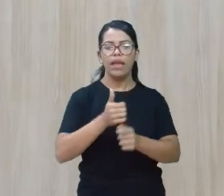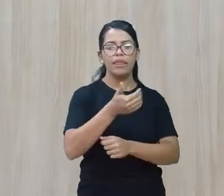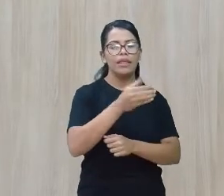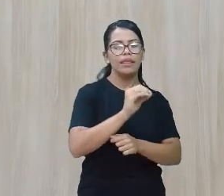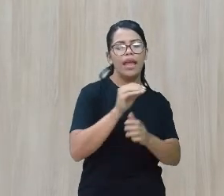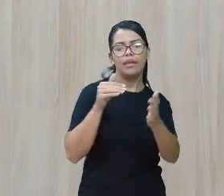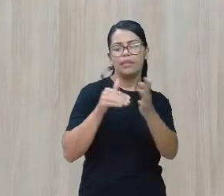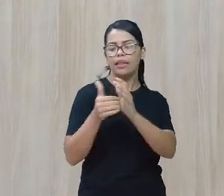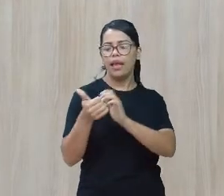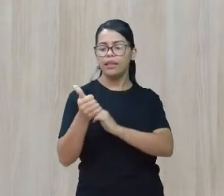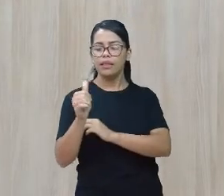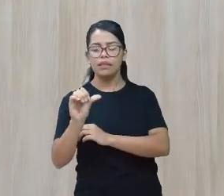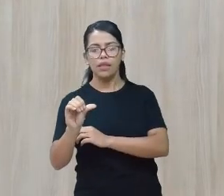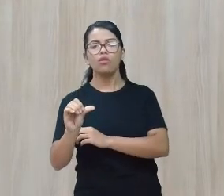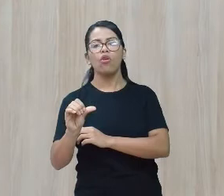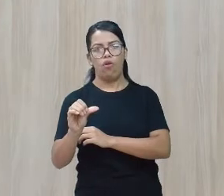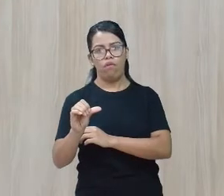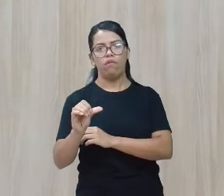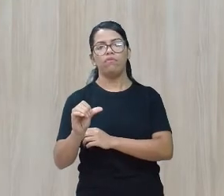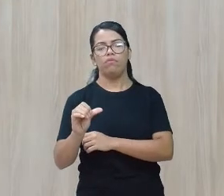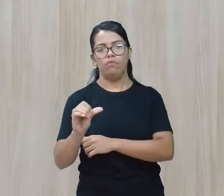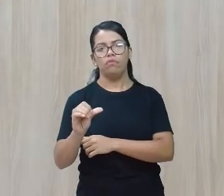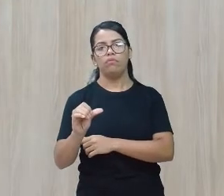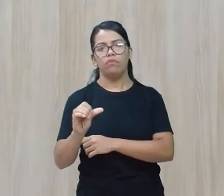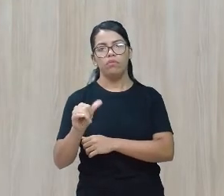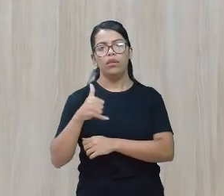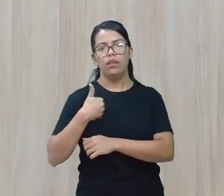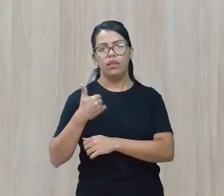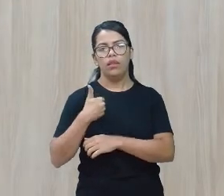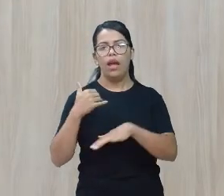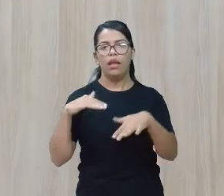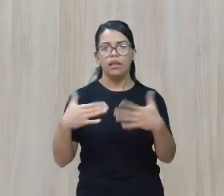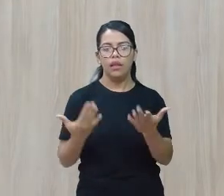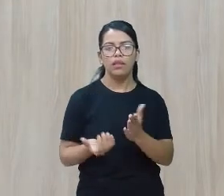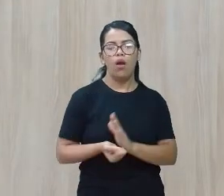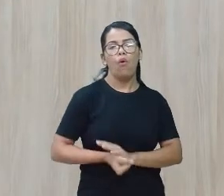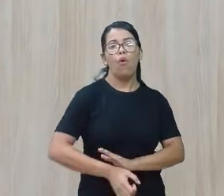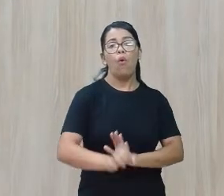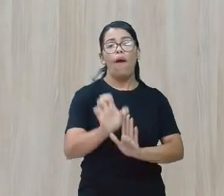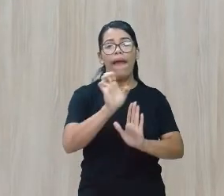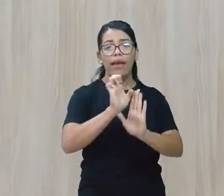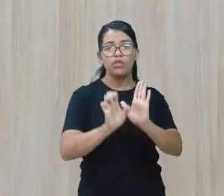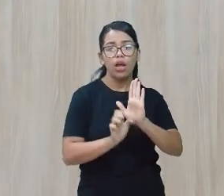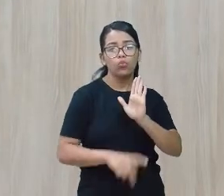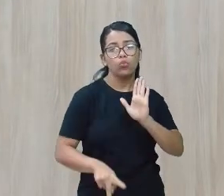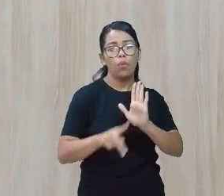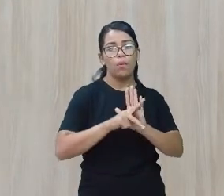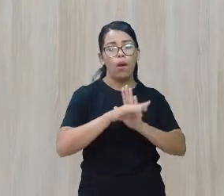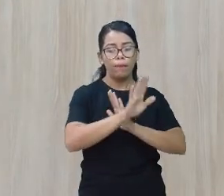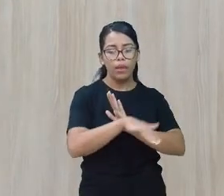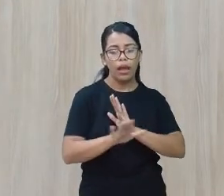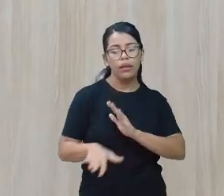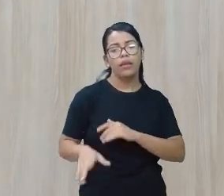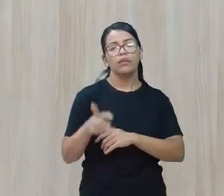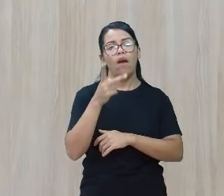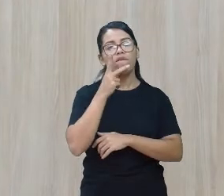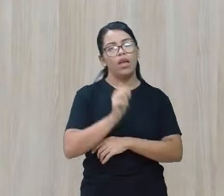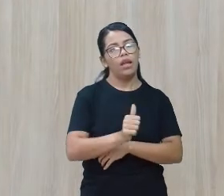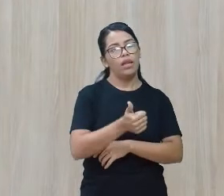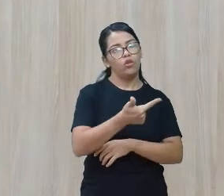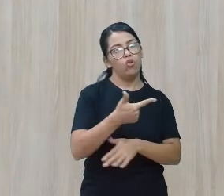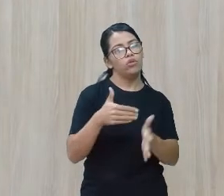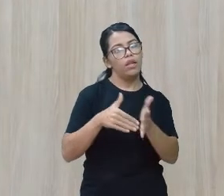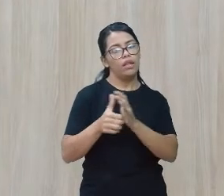a 19 anos. Não é? O Estatuto da Criança e do Adolescente já de 12 a